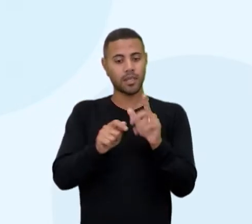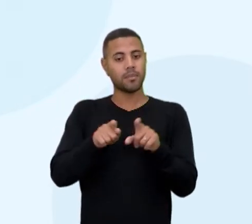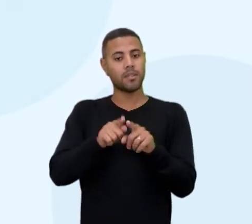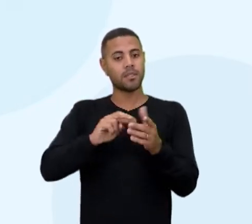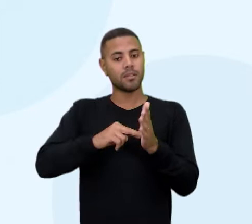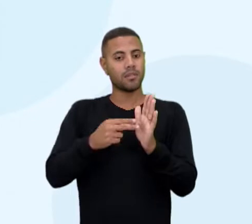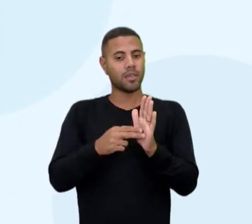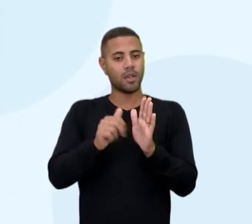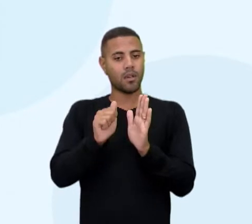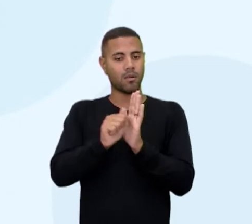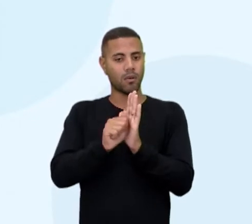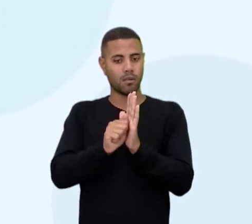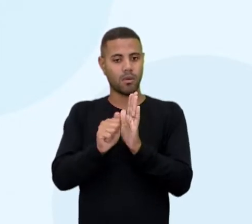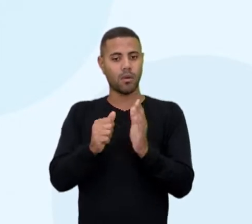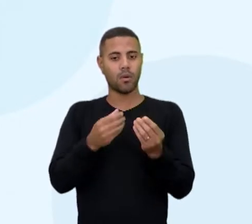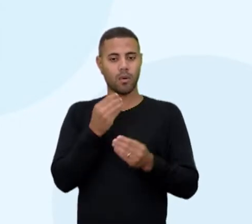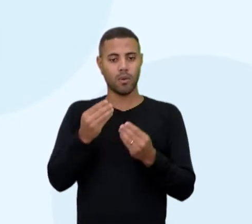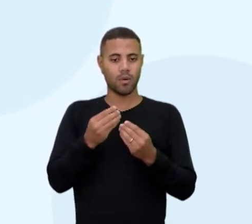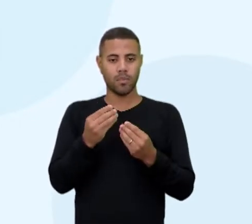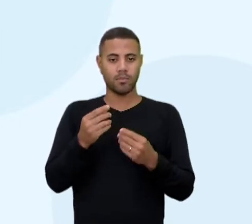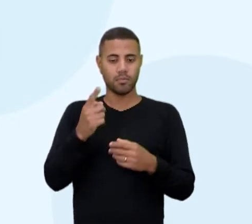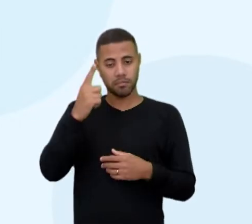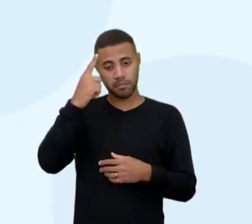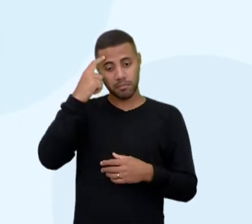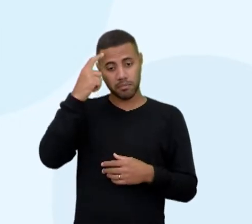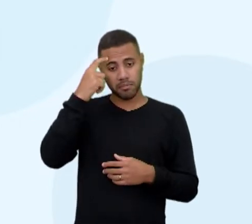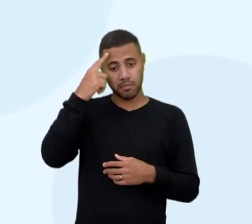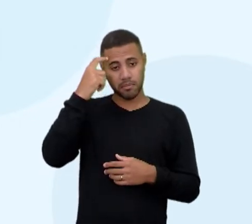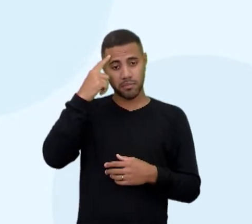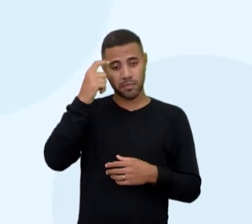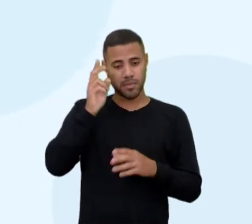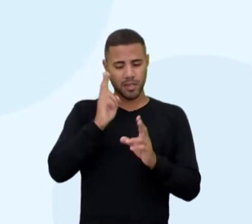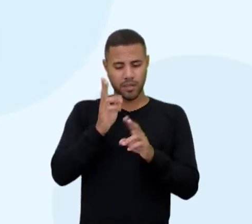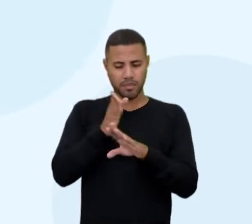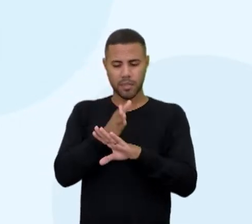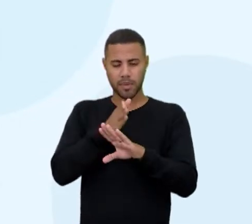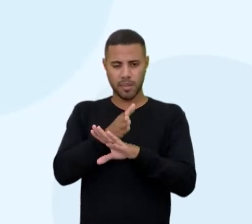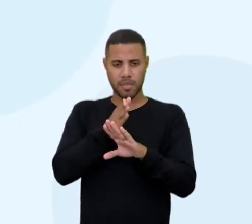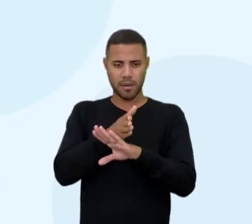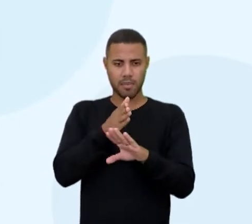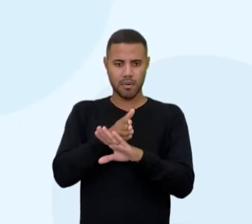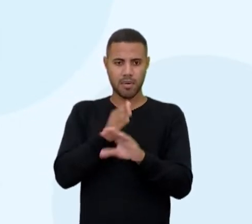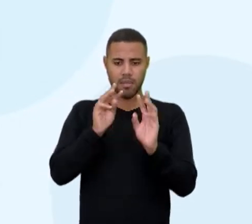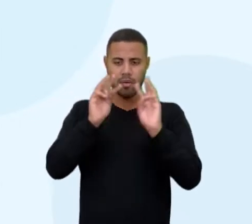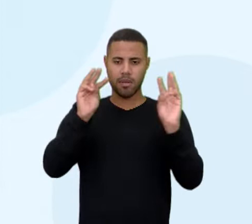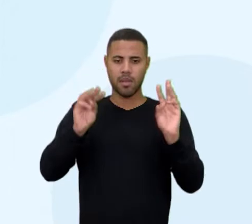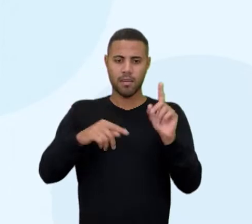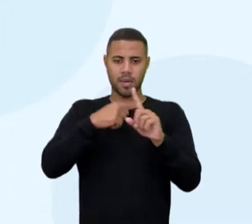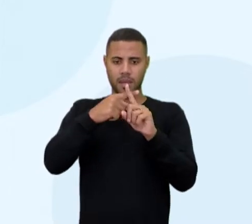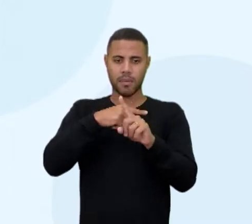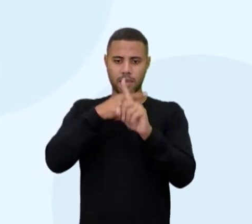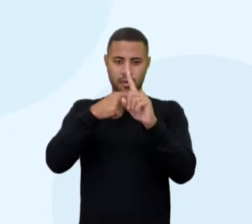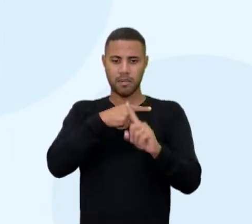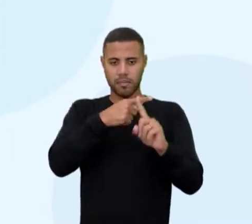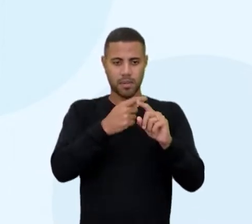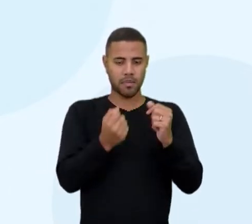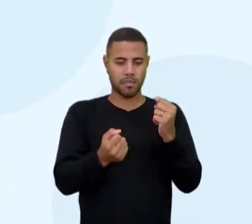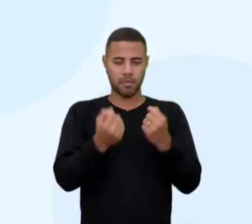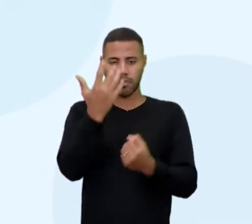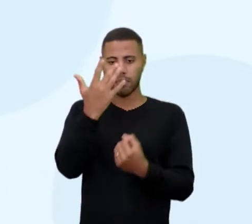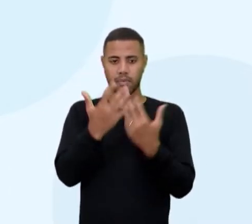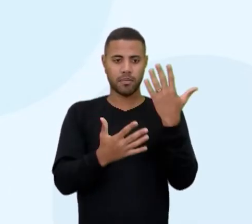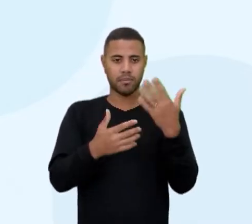algoritmos, essa ideia de que você acessa muito, vai criando uma preferência, vai criando mais acessibilidade, também vai determinando o que é